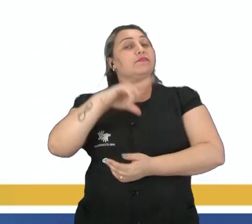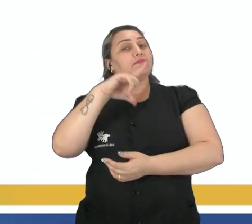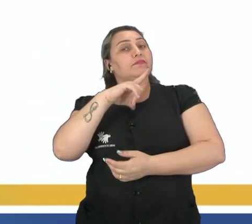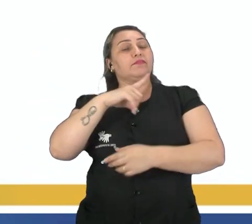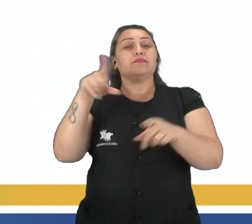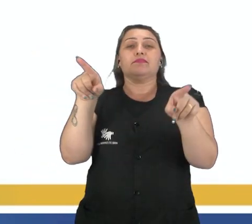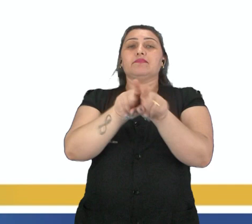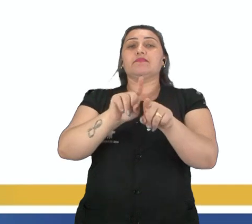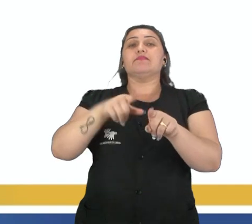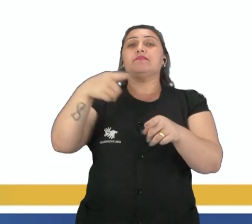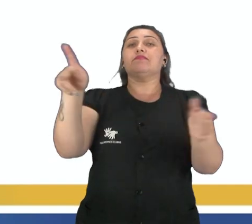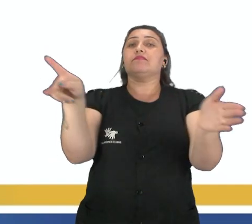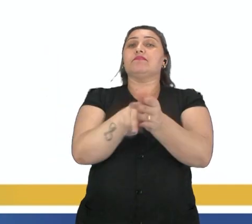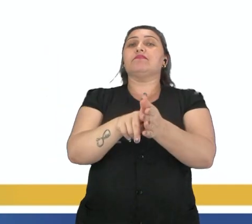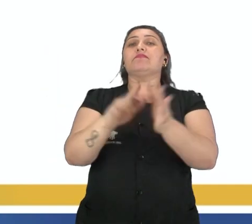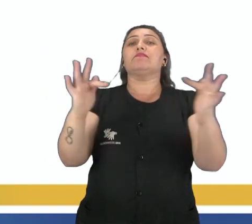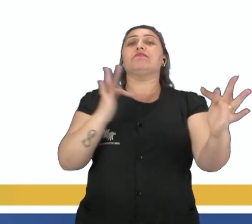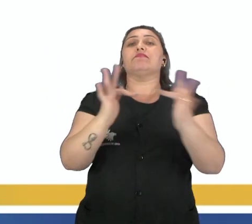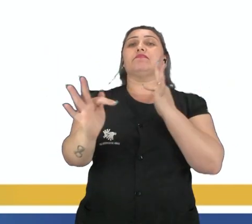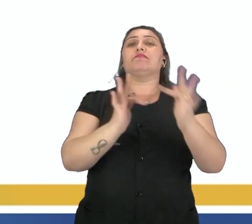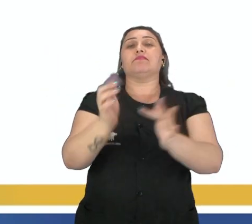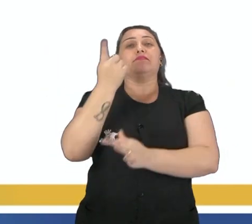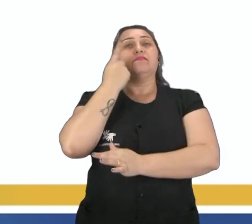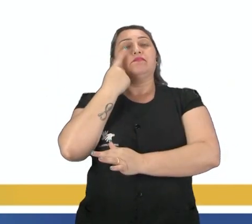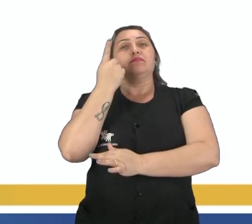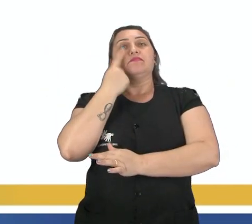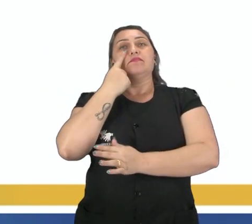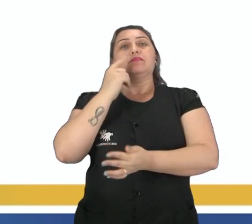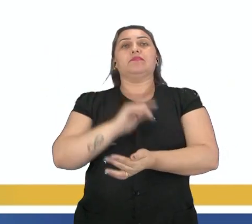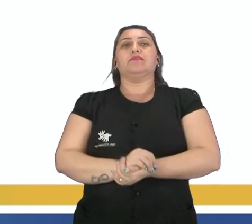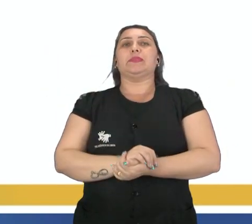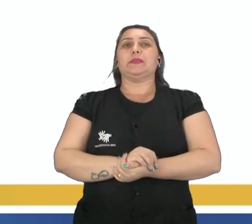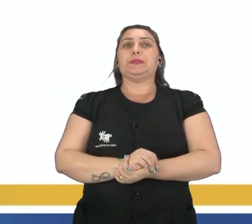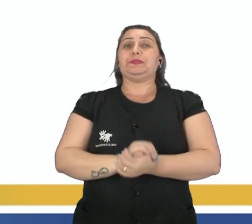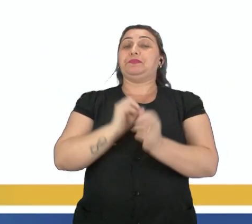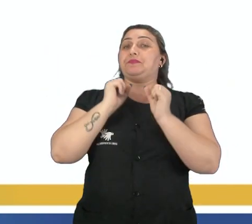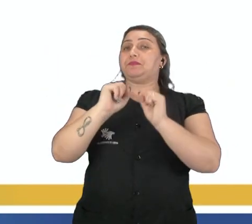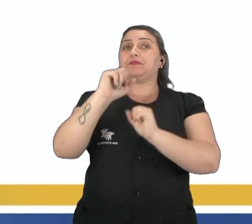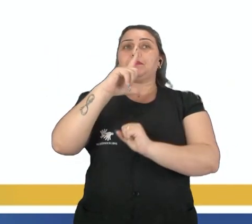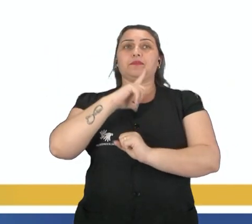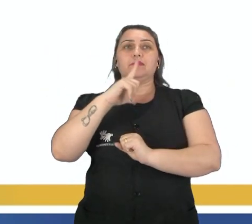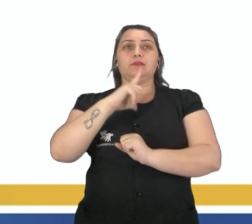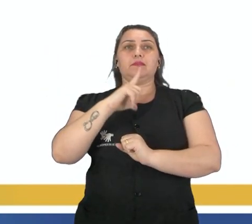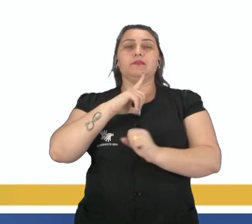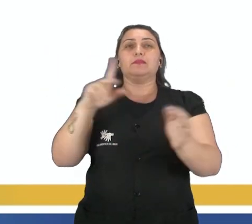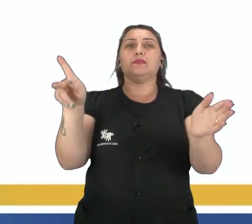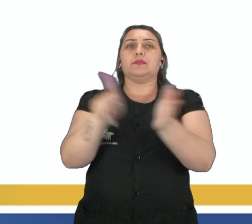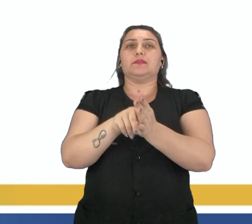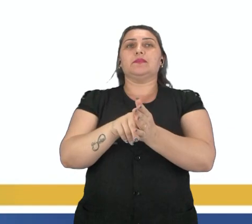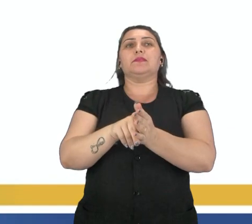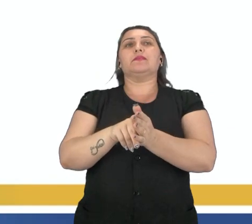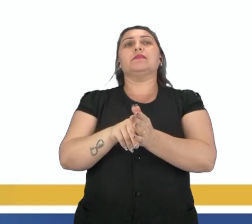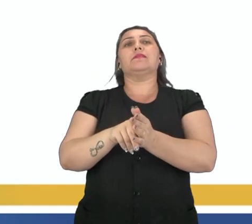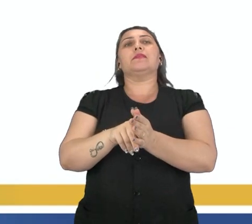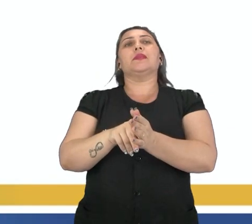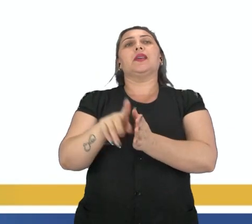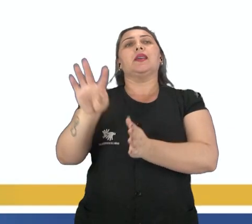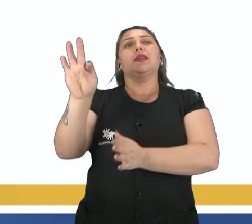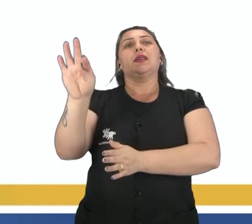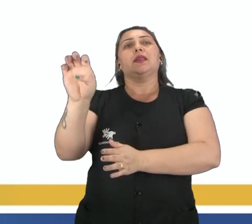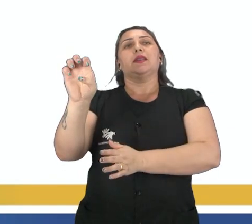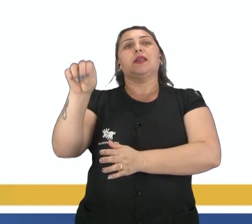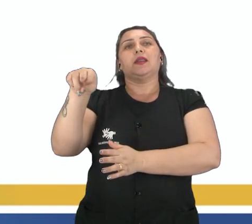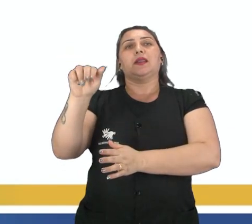também outras propriedades físicas que nós podemos observar. Uma outra propriedade que a gente pode ter é a propriedade chamada de resistência